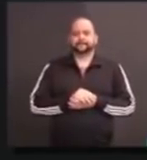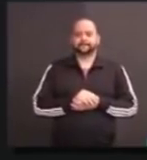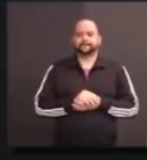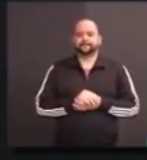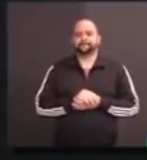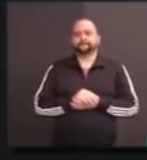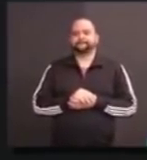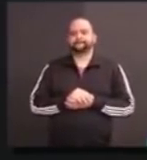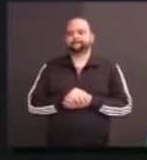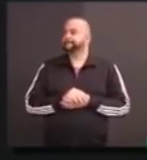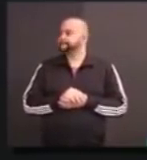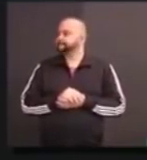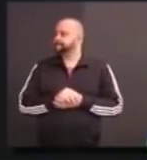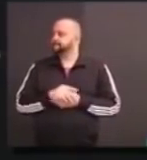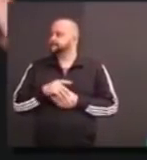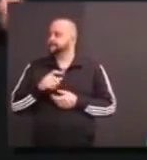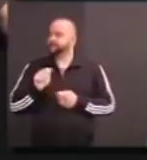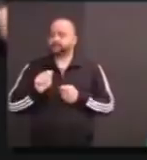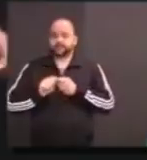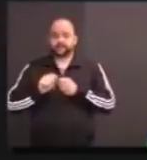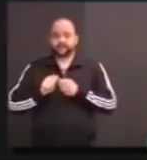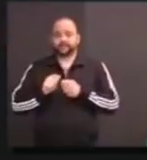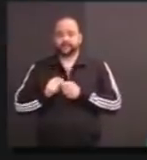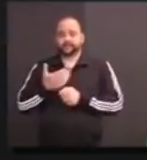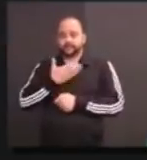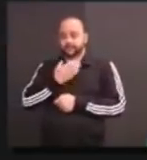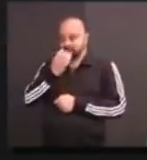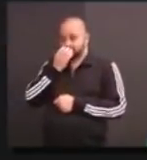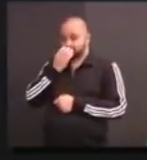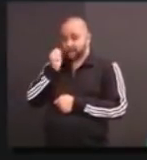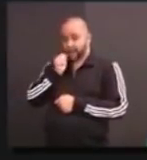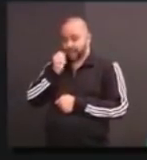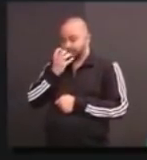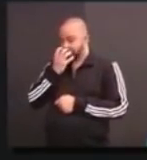E ele criou amizade com a cachorrinha que tinha lá,